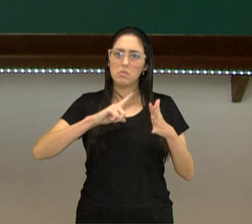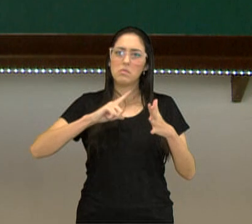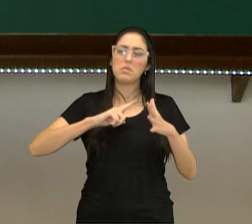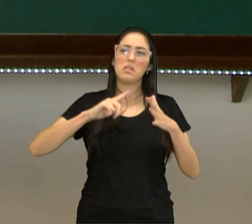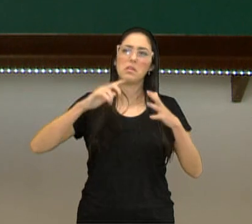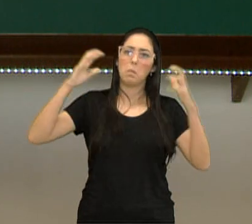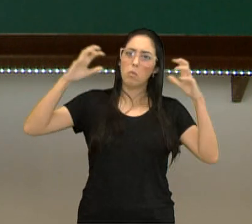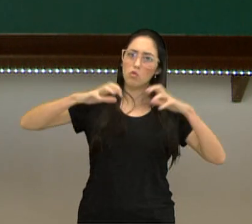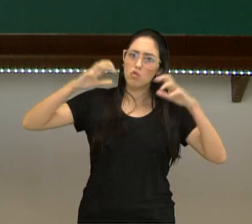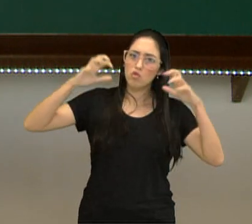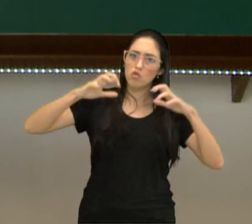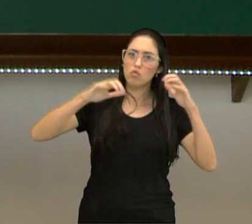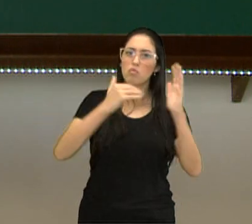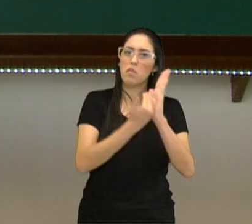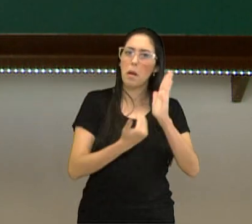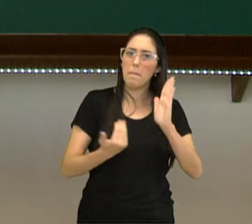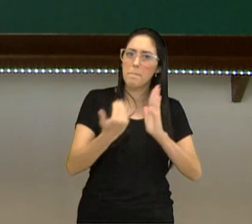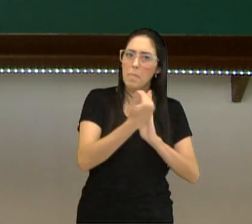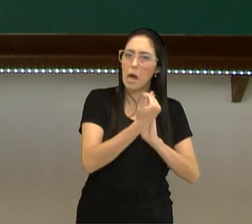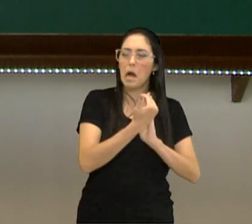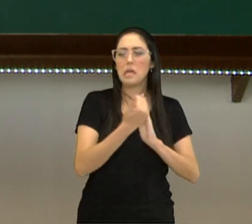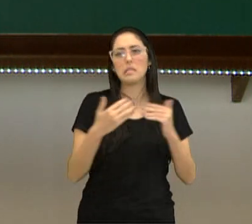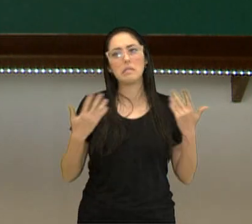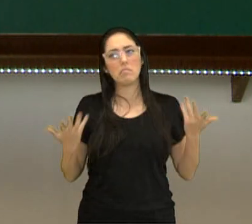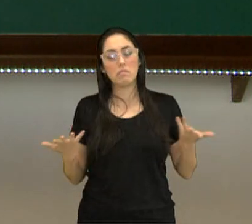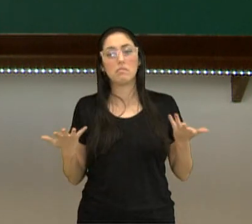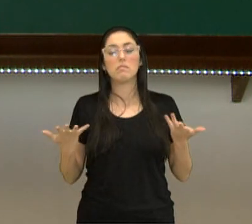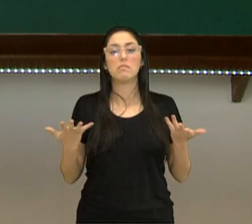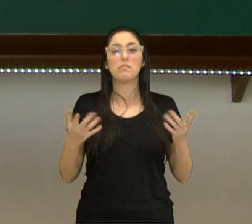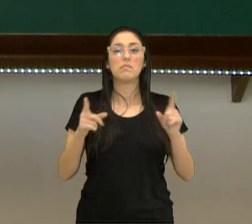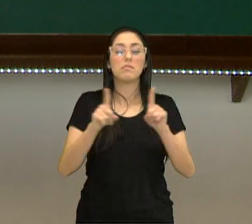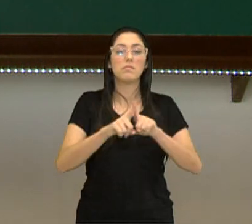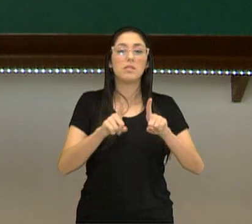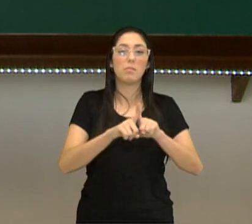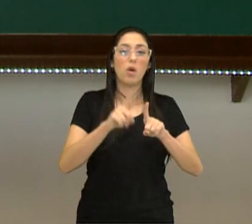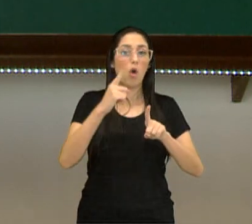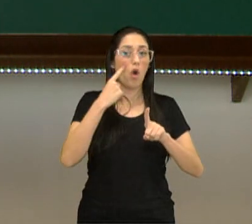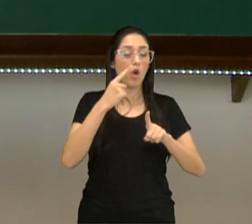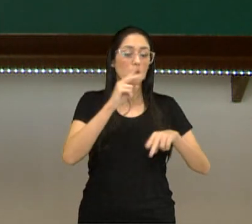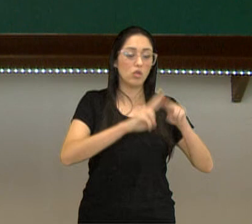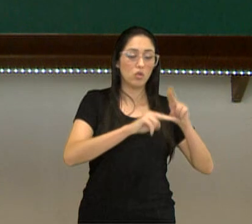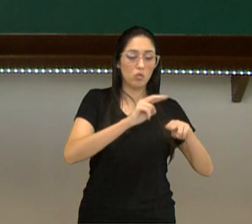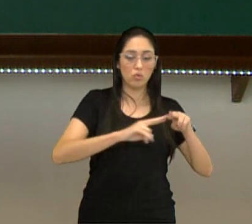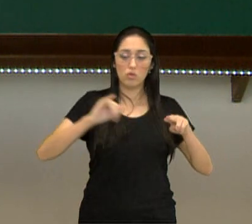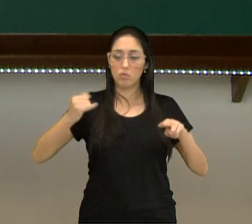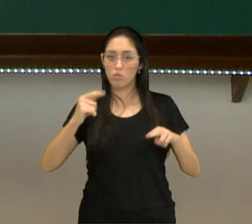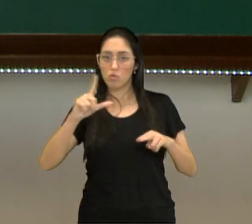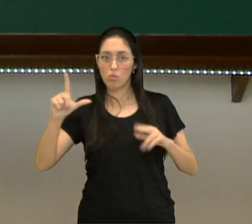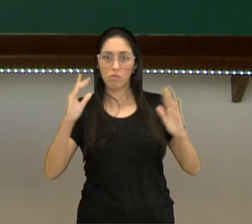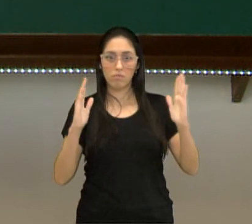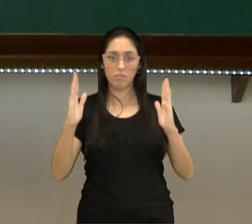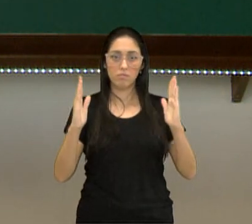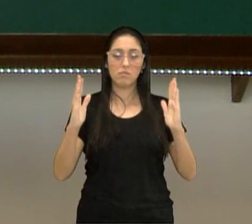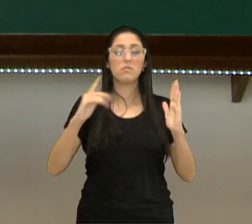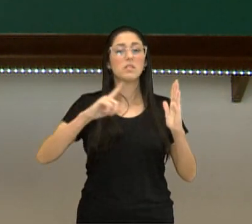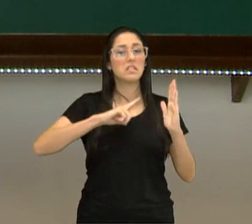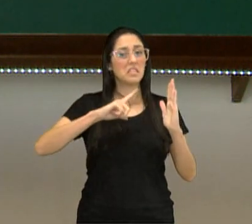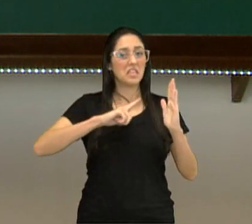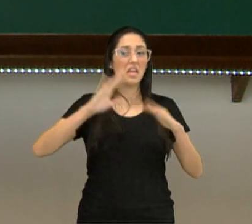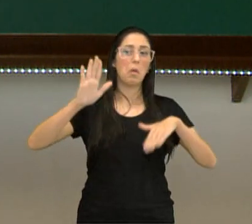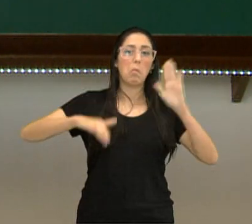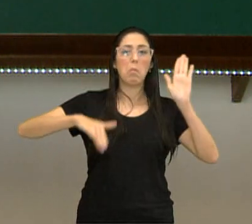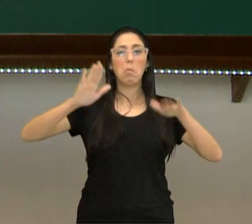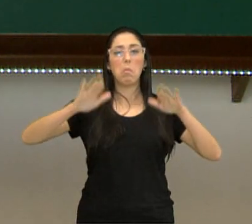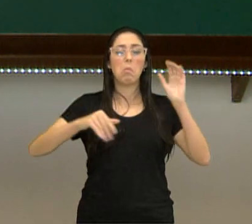pluviométrico maior, outros menores. Da mesma forma que nos meses de junho e julho, pode haver uma alternância entre os anos